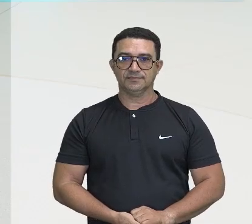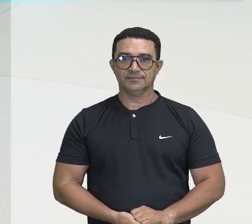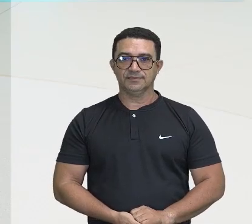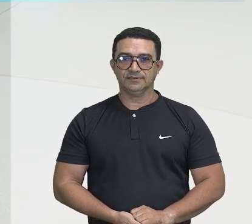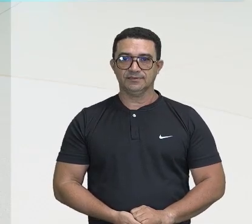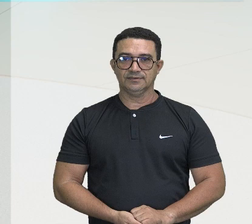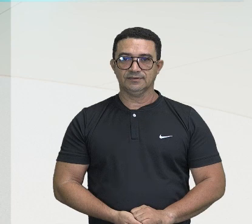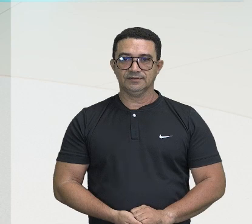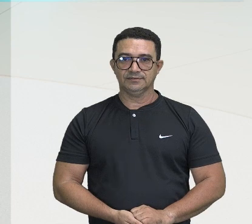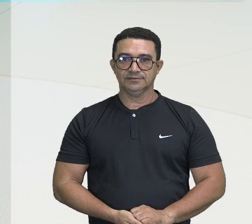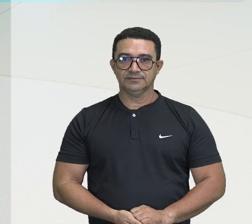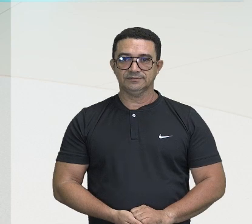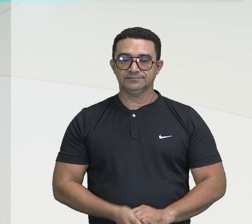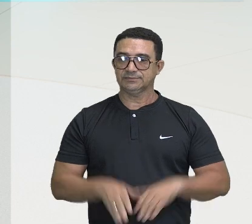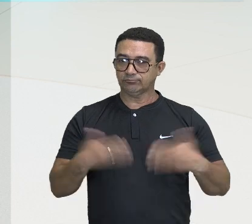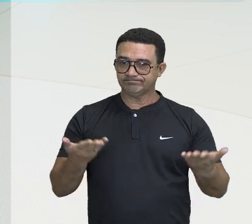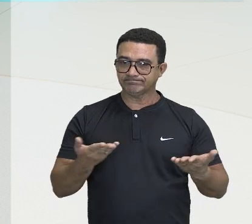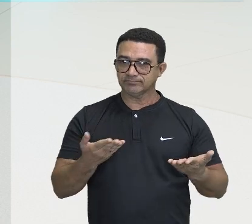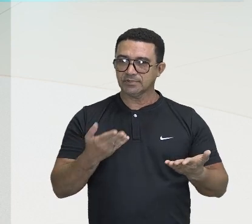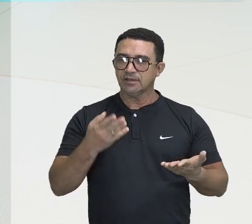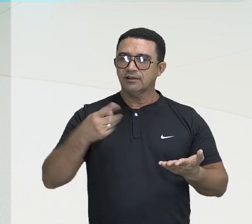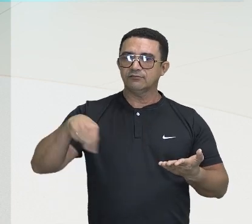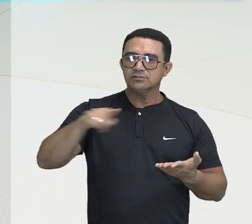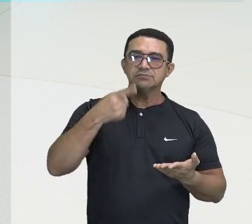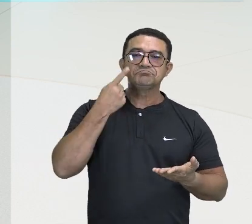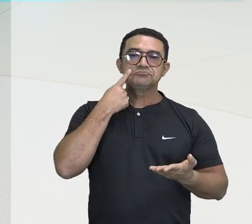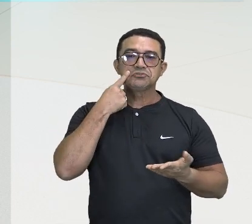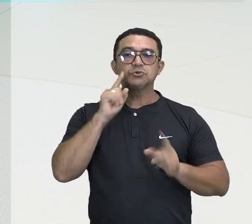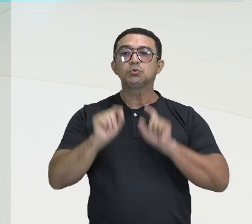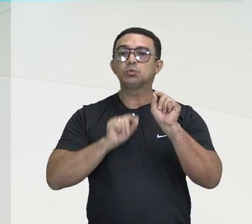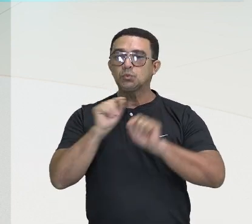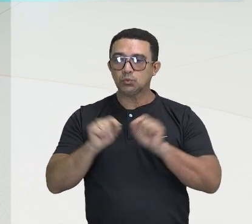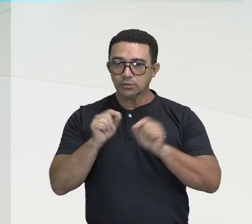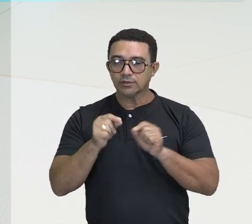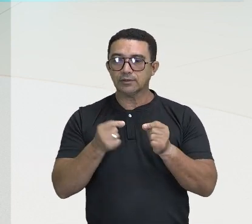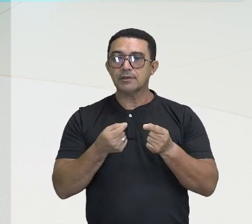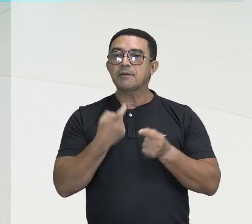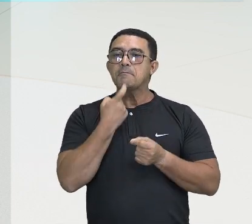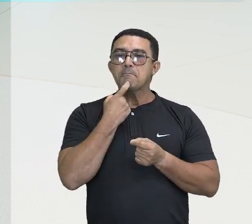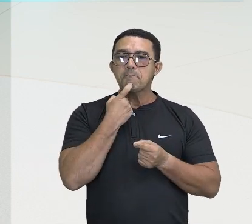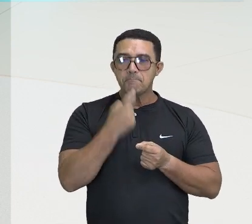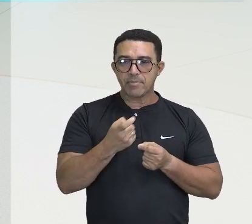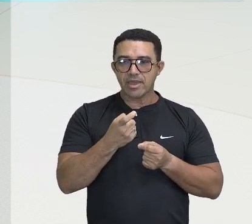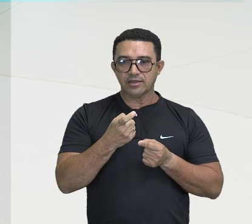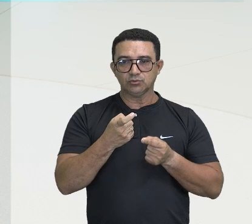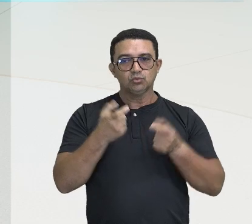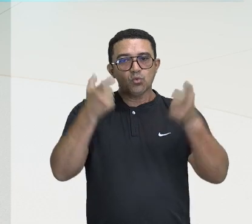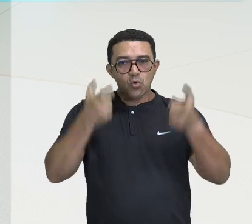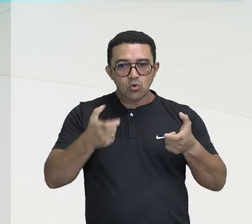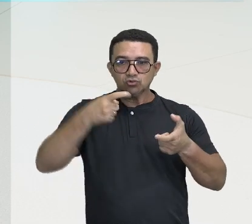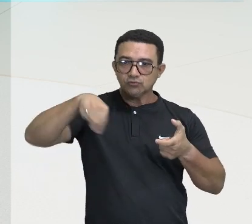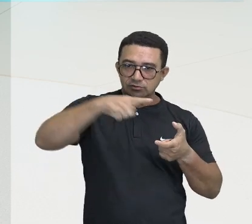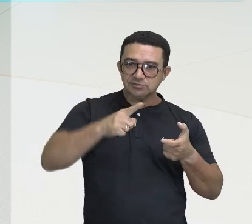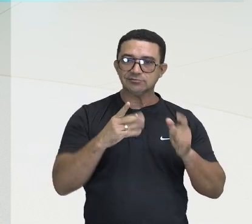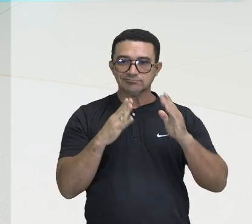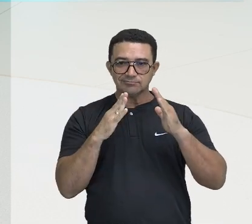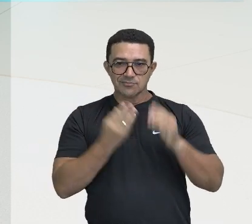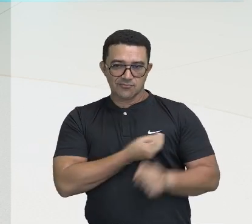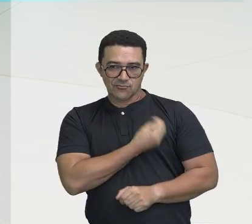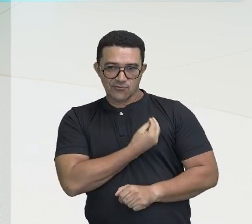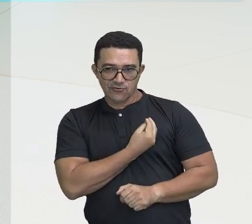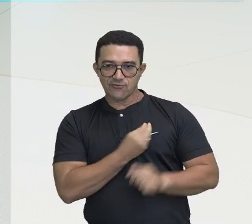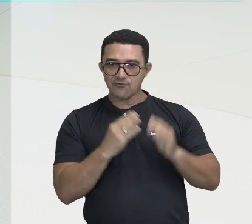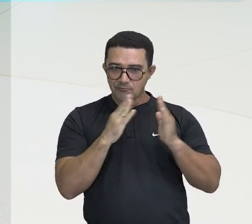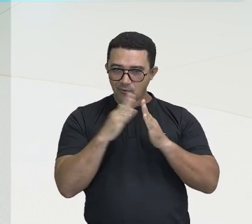Então, vocês viram que no entorno onde vocês vivem, vocês estão rodeados